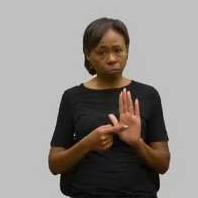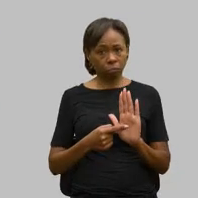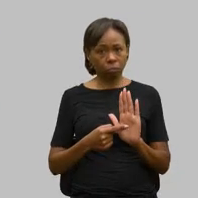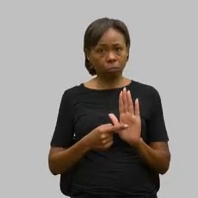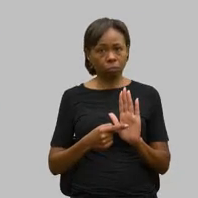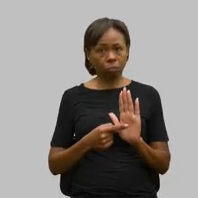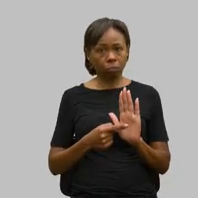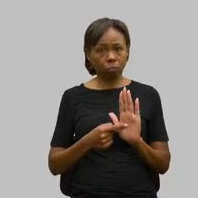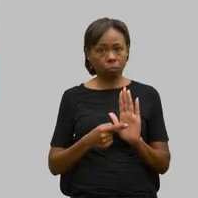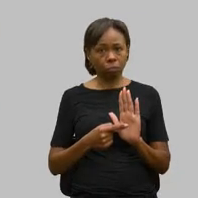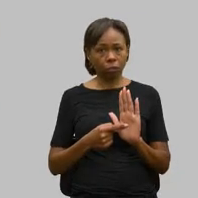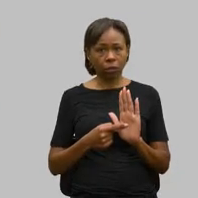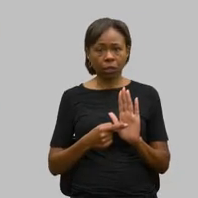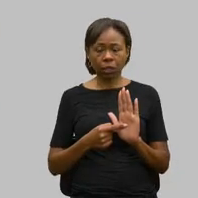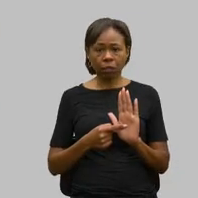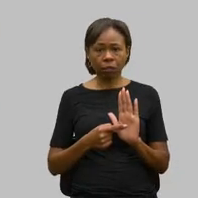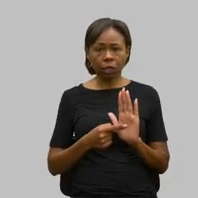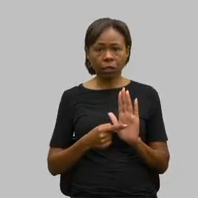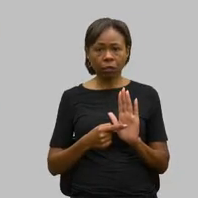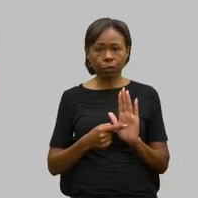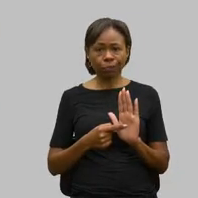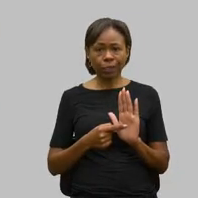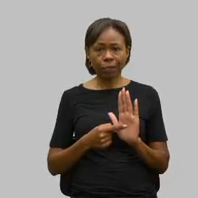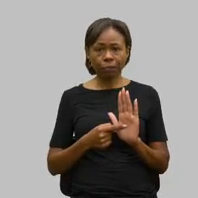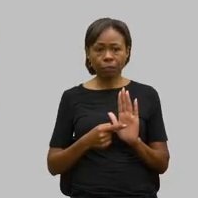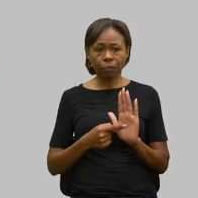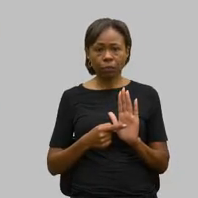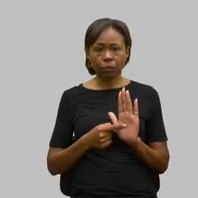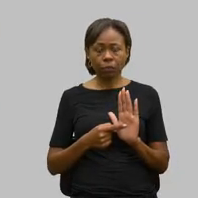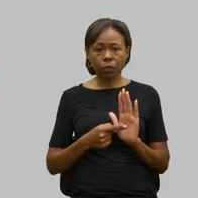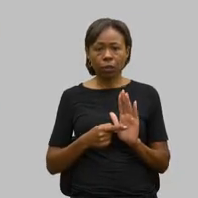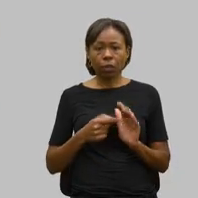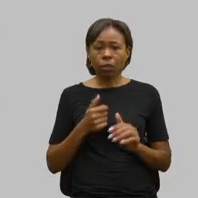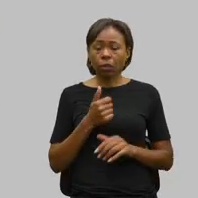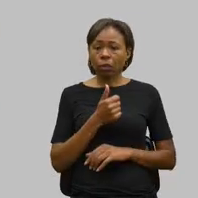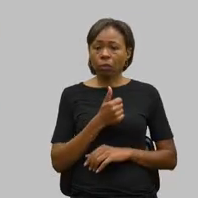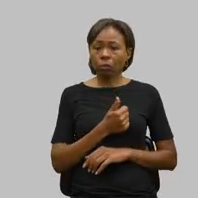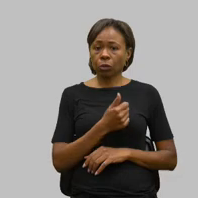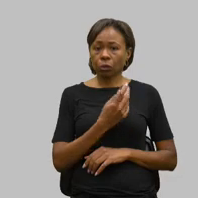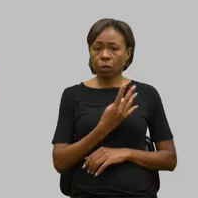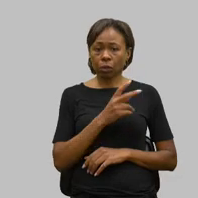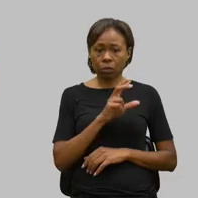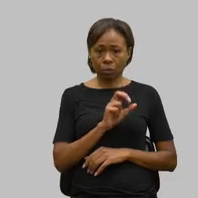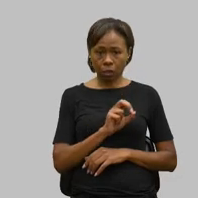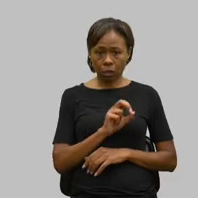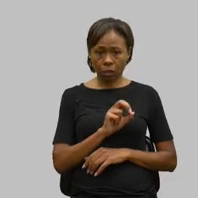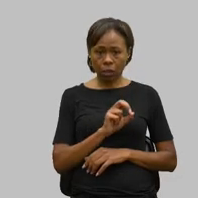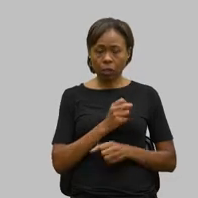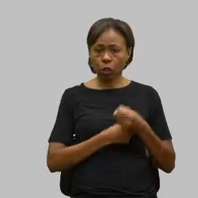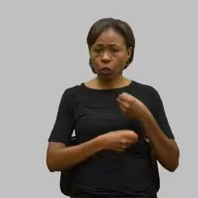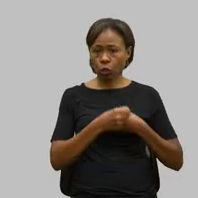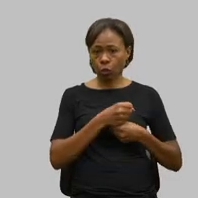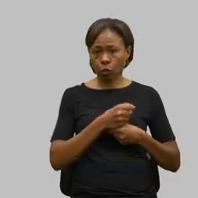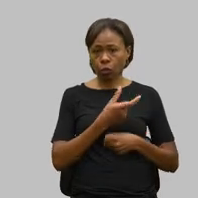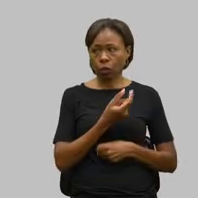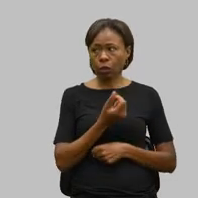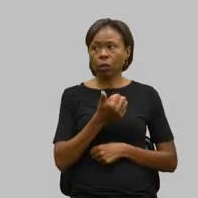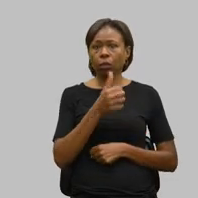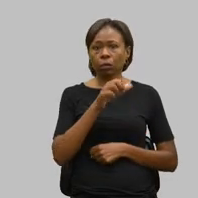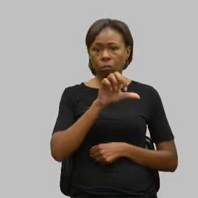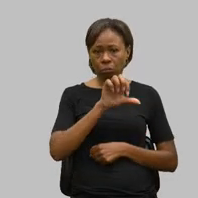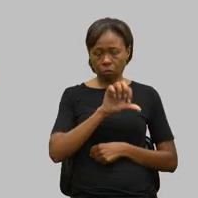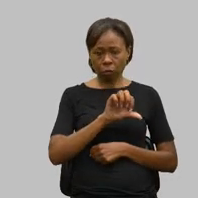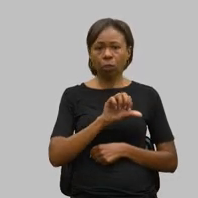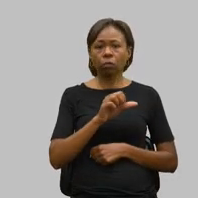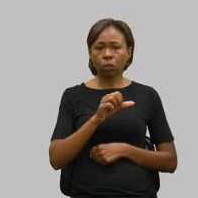CIBSUS 4.750 de 19 de junho de 2024, que altera a deliberação da rede de atenção em